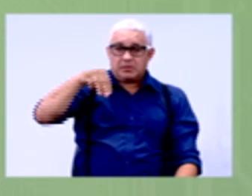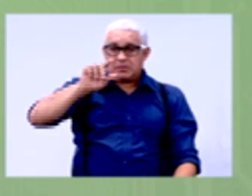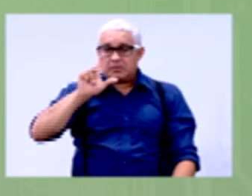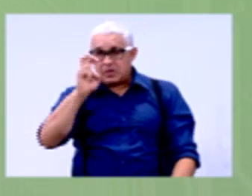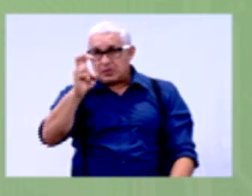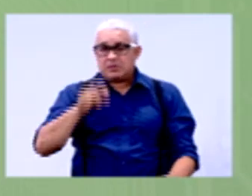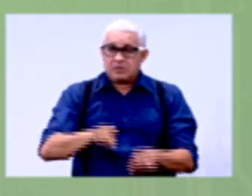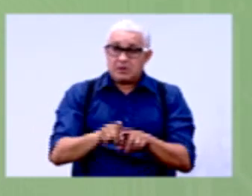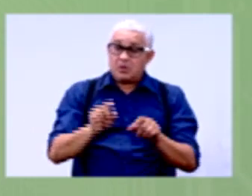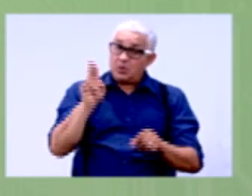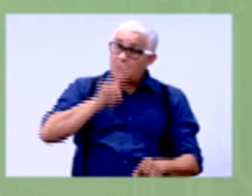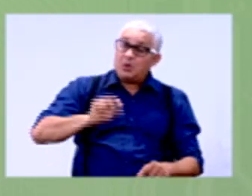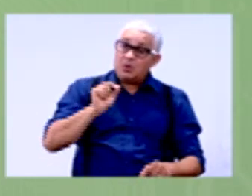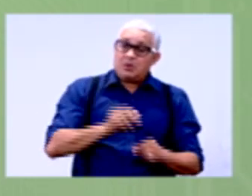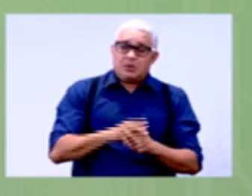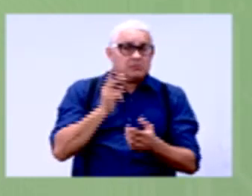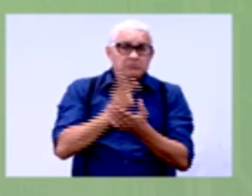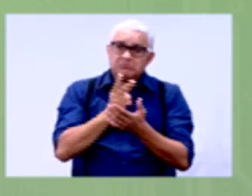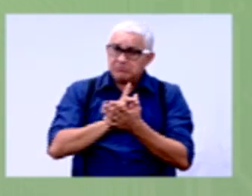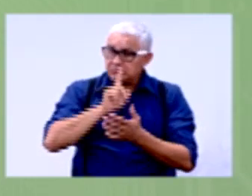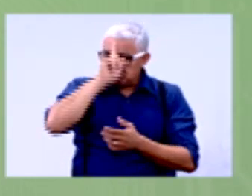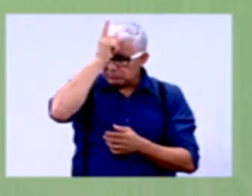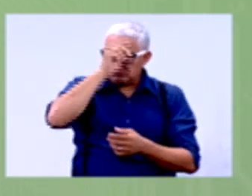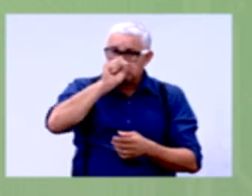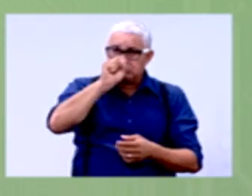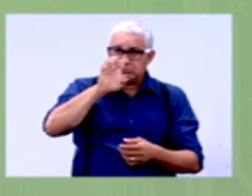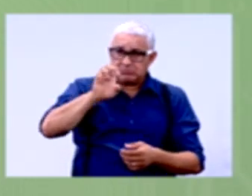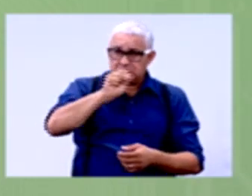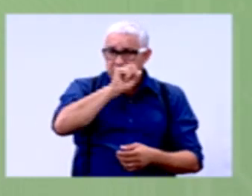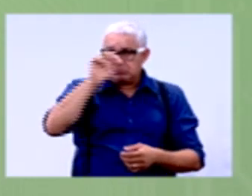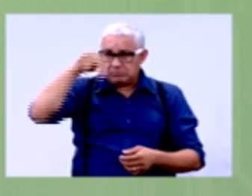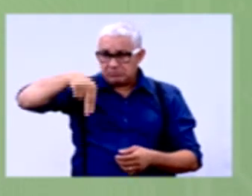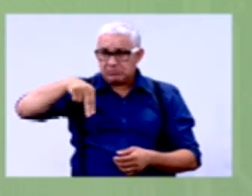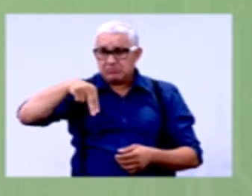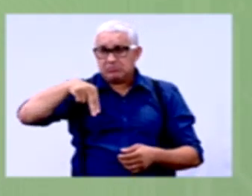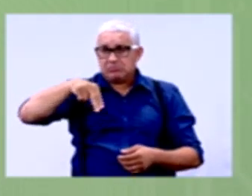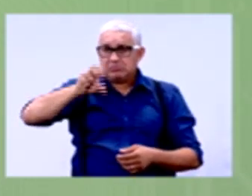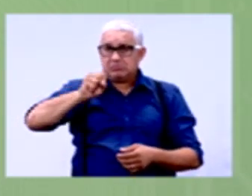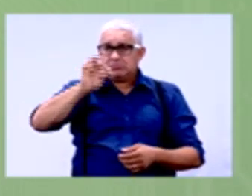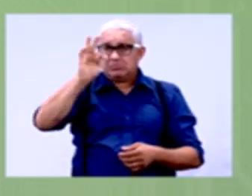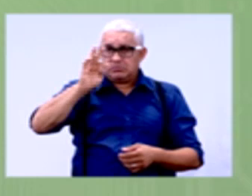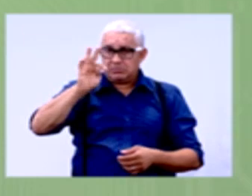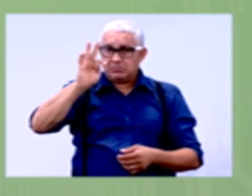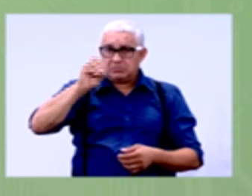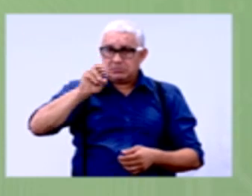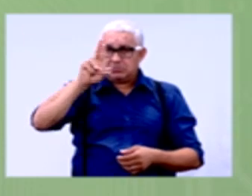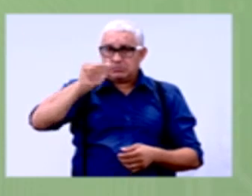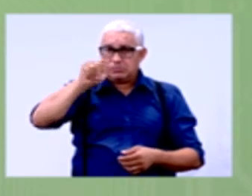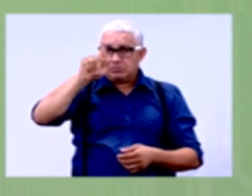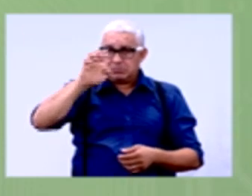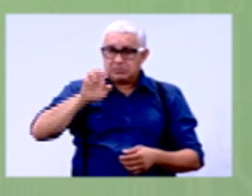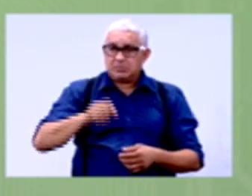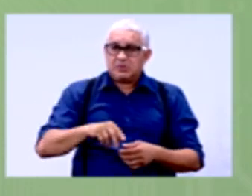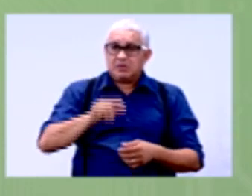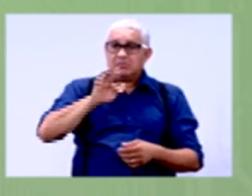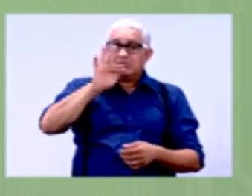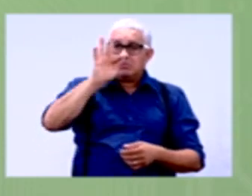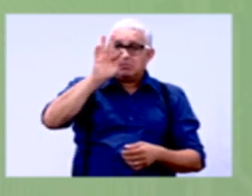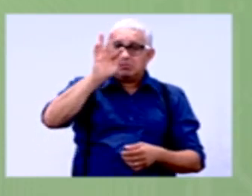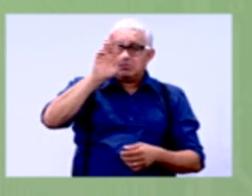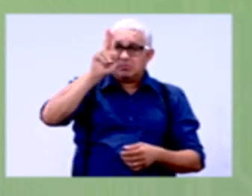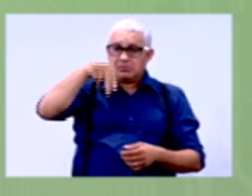né, a gente utiliza a mesma ideia do Session Storage que a gente viu anteriormente. Então, a função que faz tudo isso